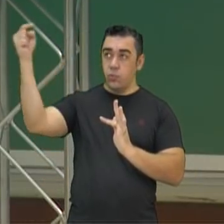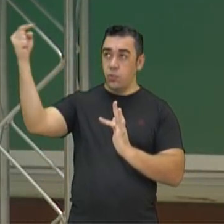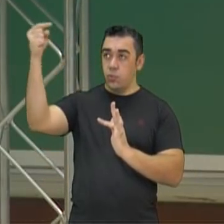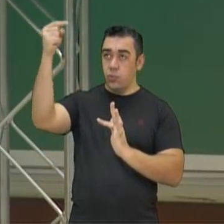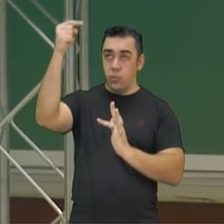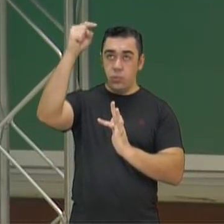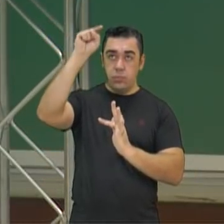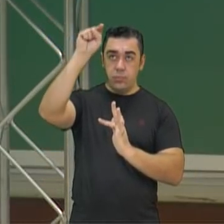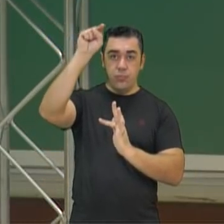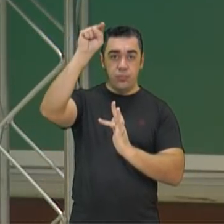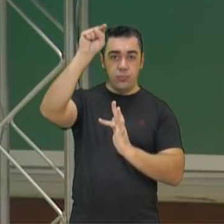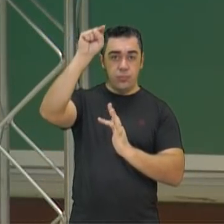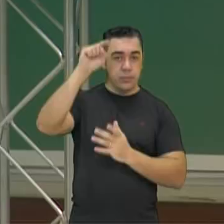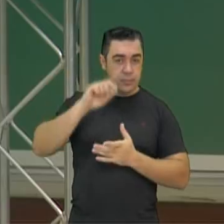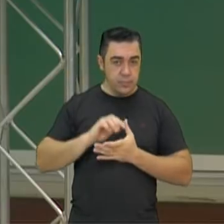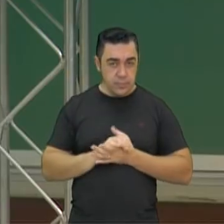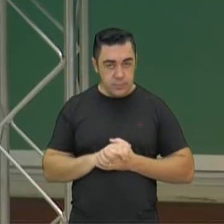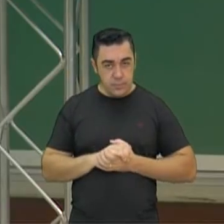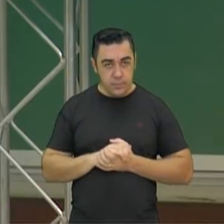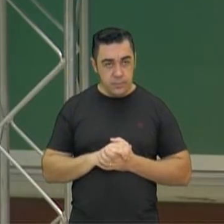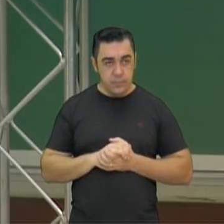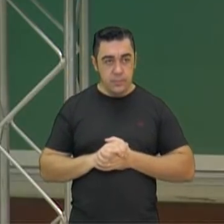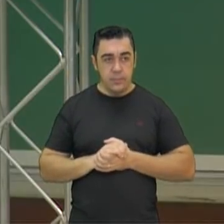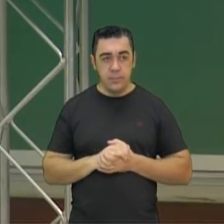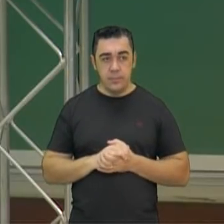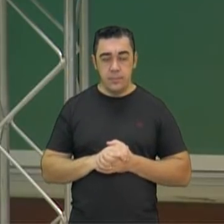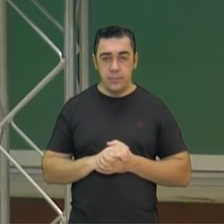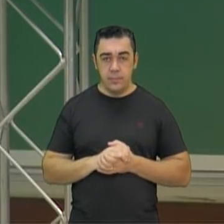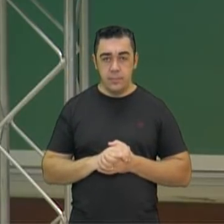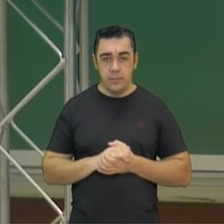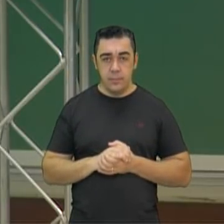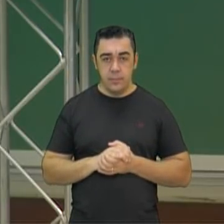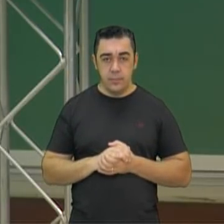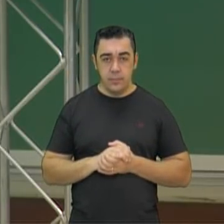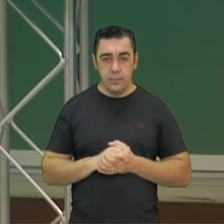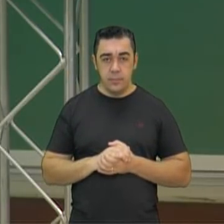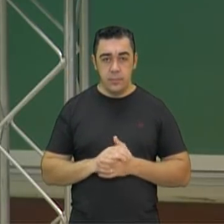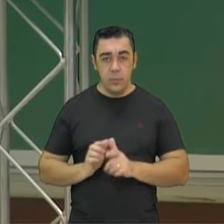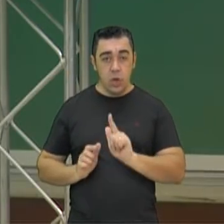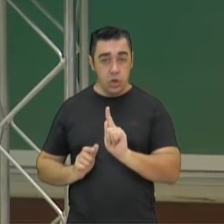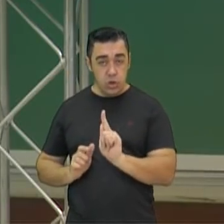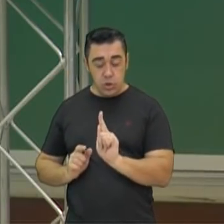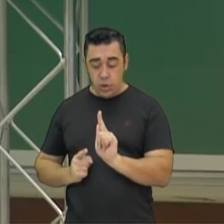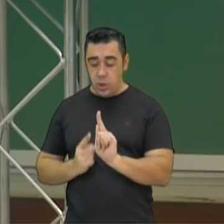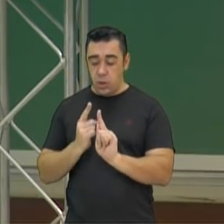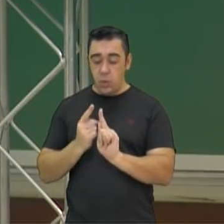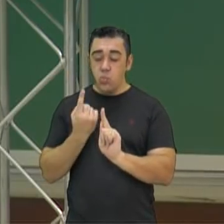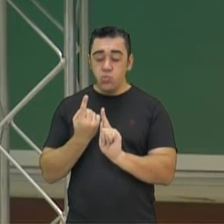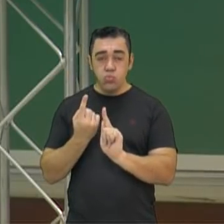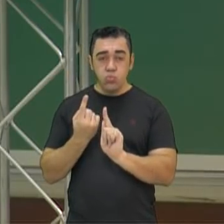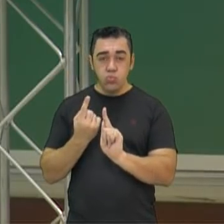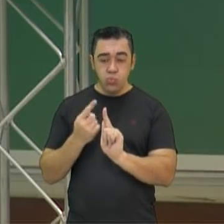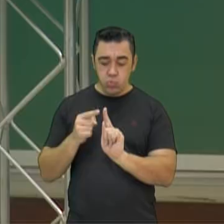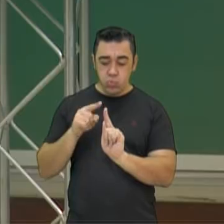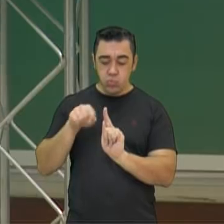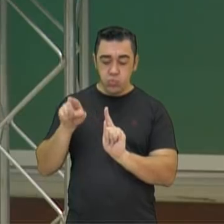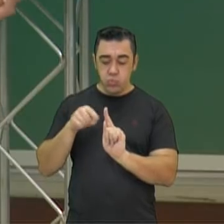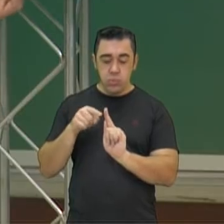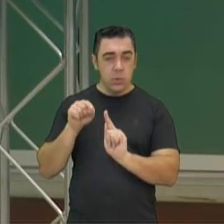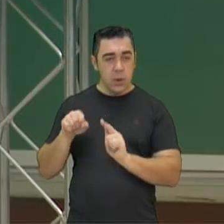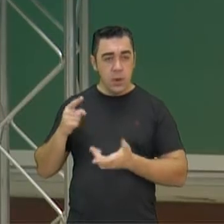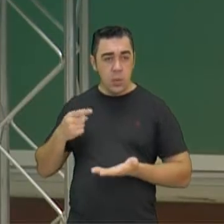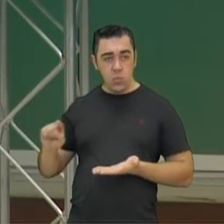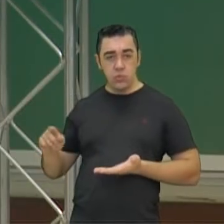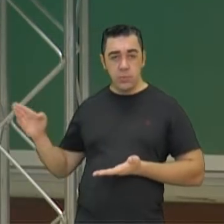F8, coluna 8, né? Então F8, mais um endereço. E o G1, que seria a última,